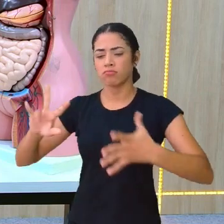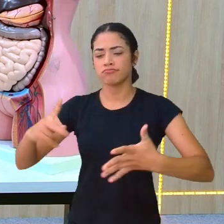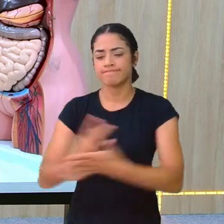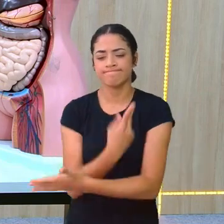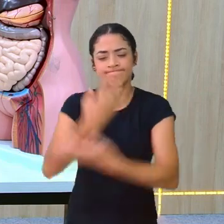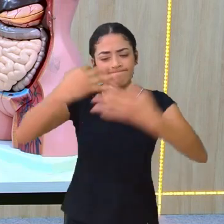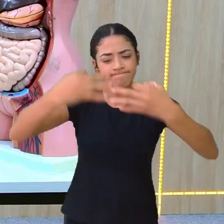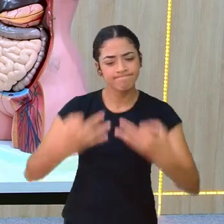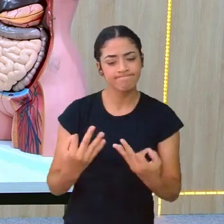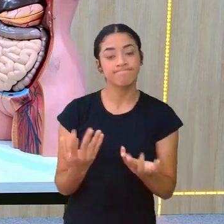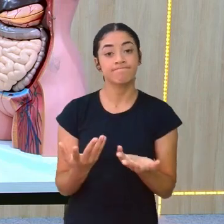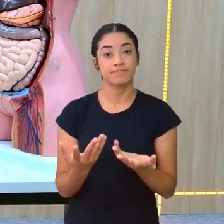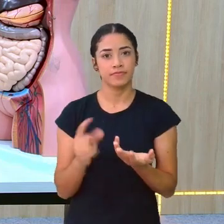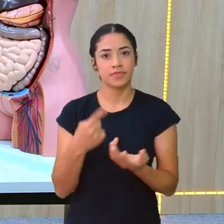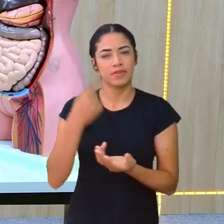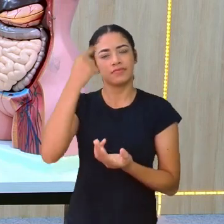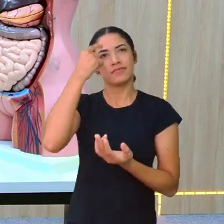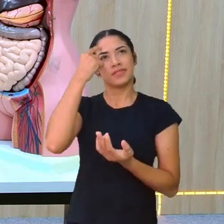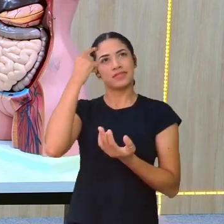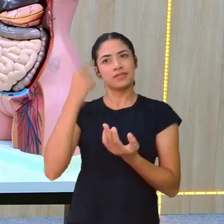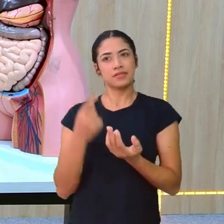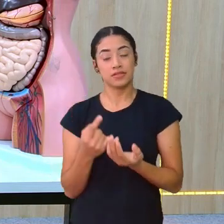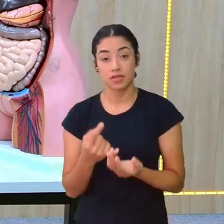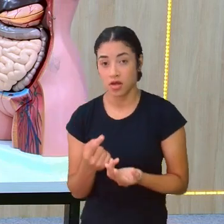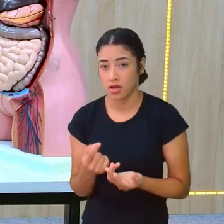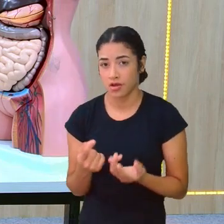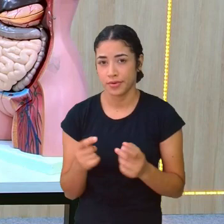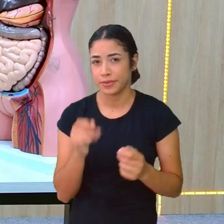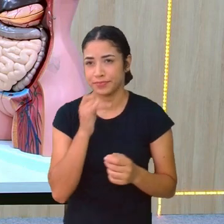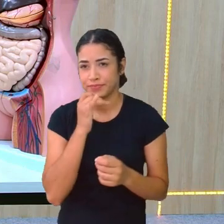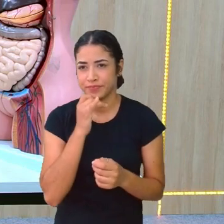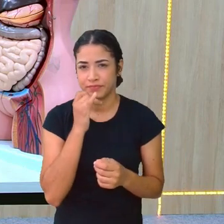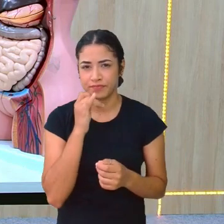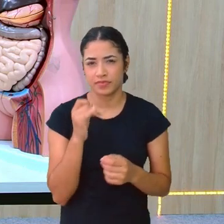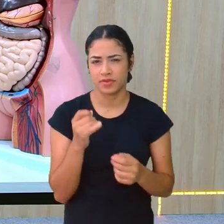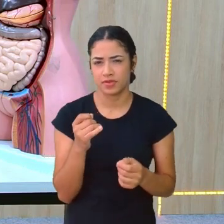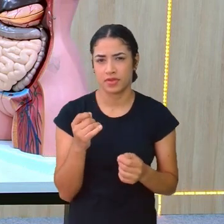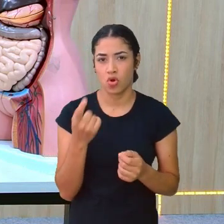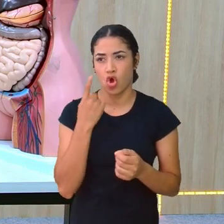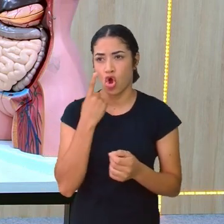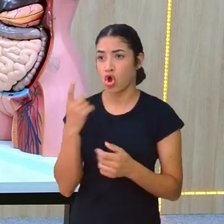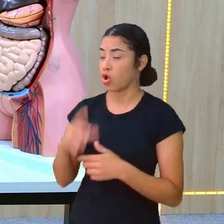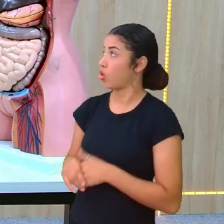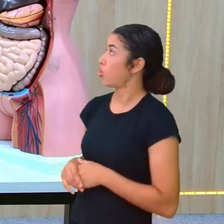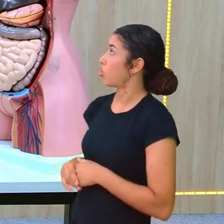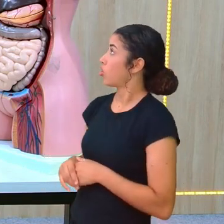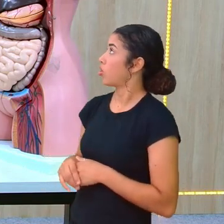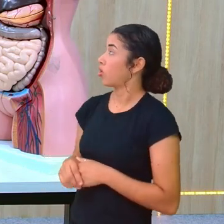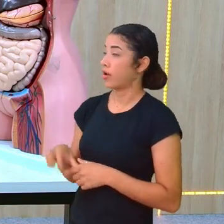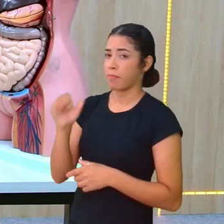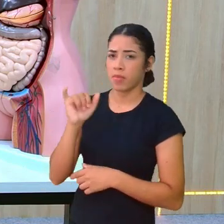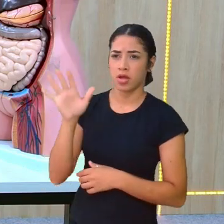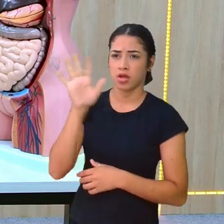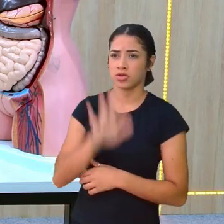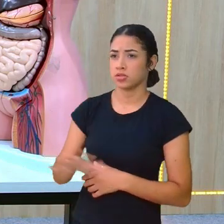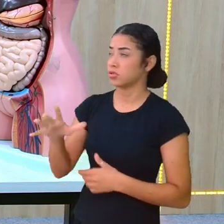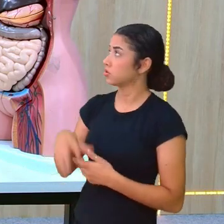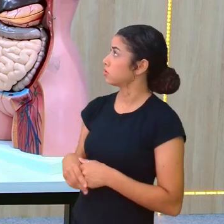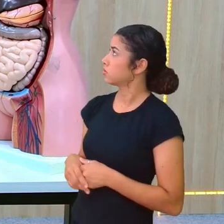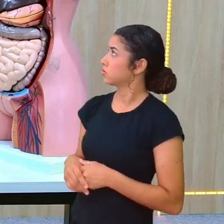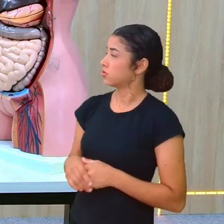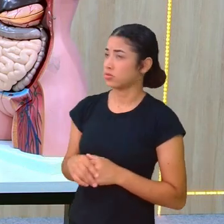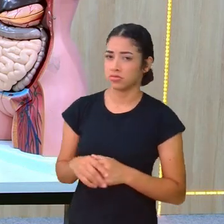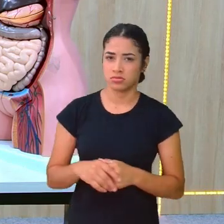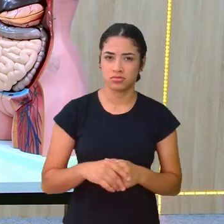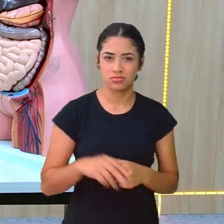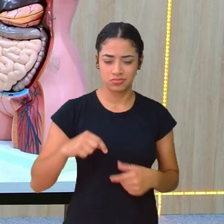E não pensar de forma alguma que como aquela imagem que eu coloquei anterior, mostrando que o estômago está cheio